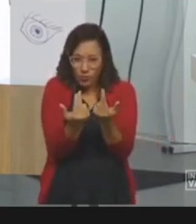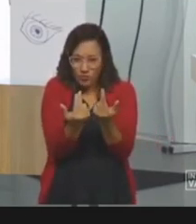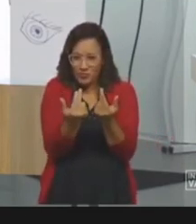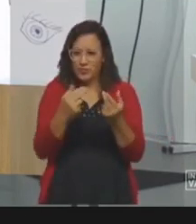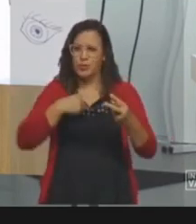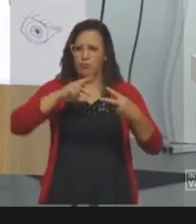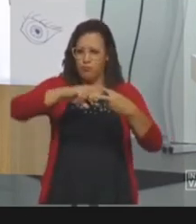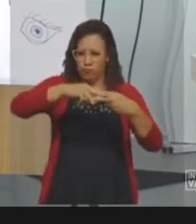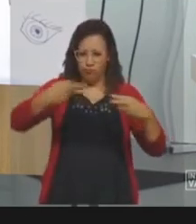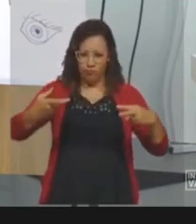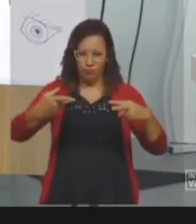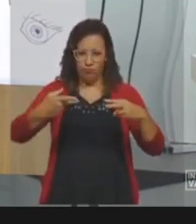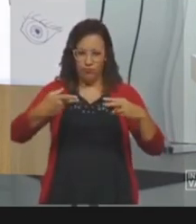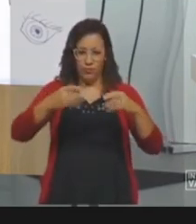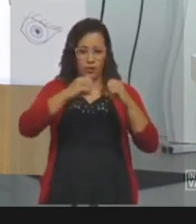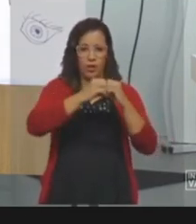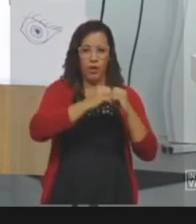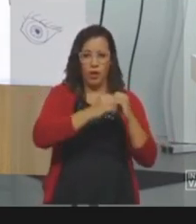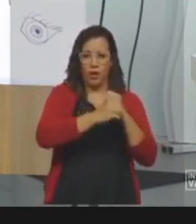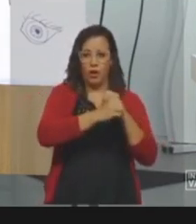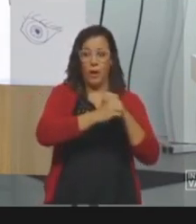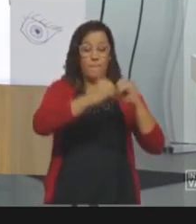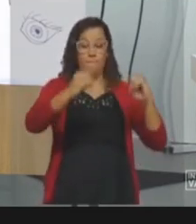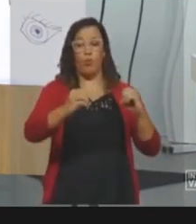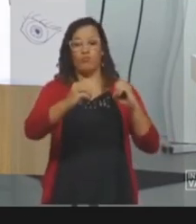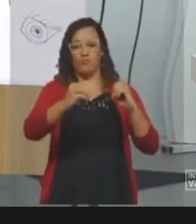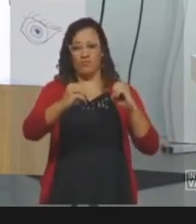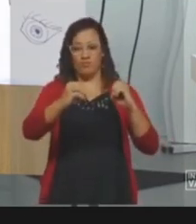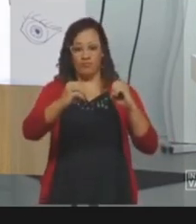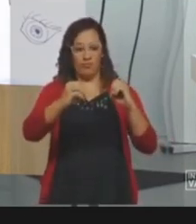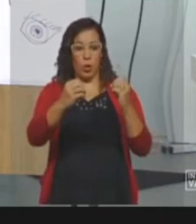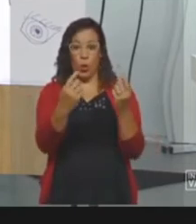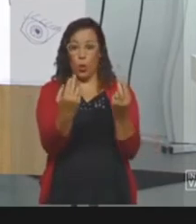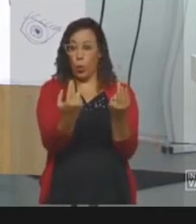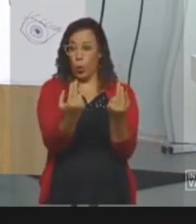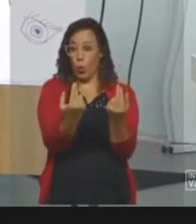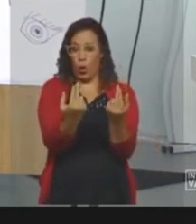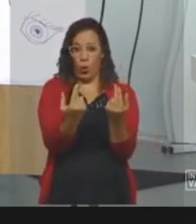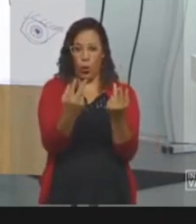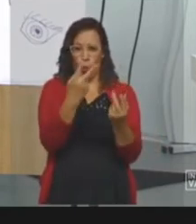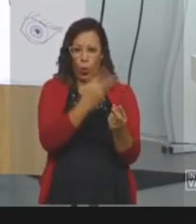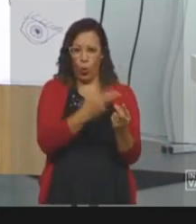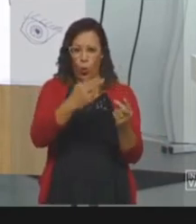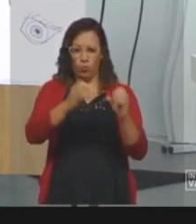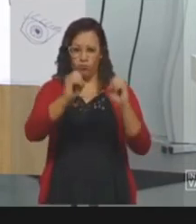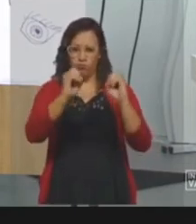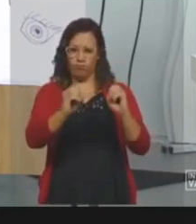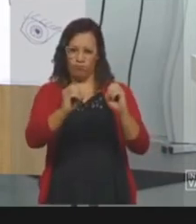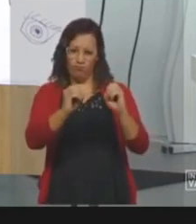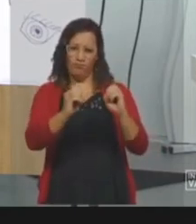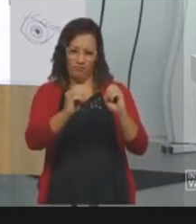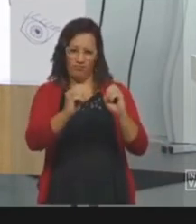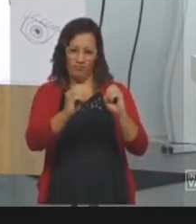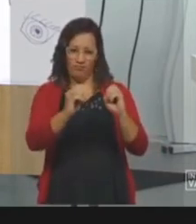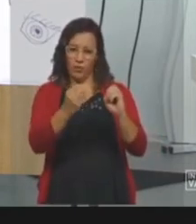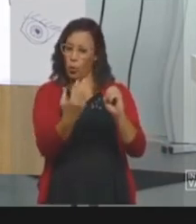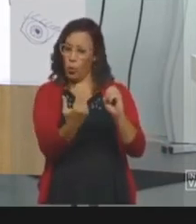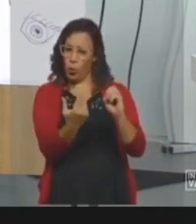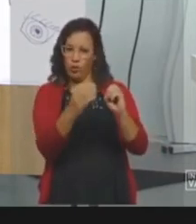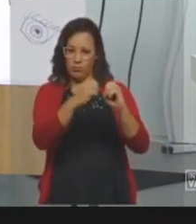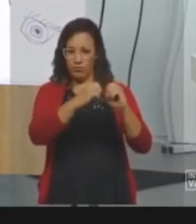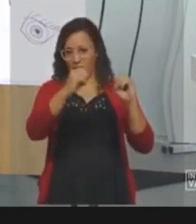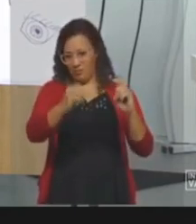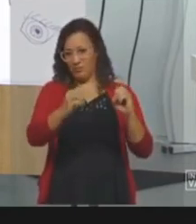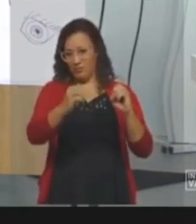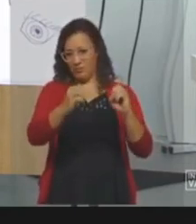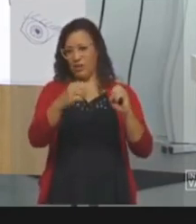única célula, pum, virou duas células iguais, são clones. Então essas bactérias são clones naturais,